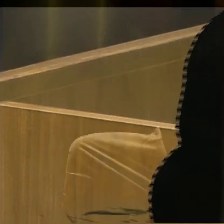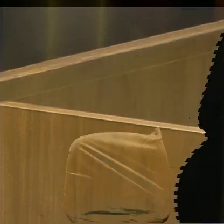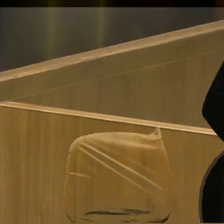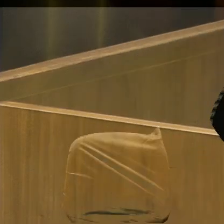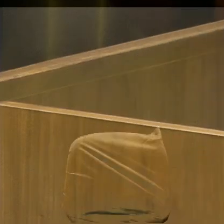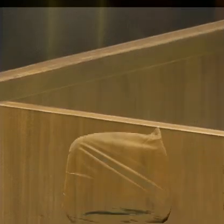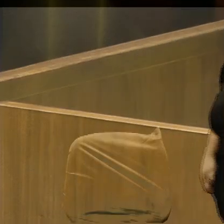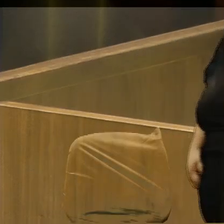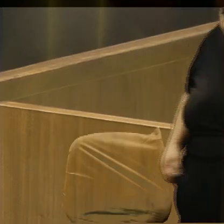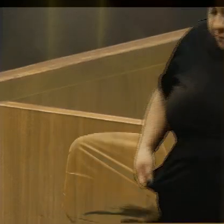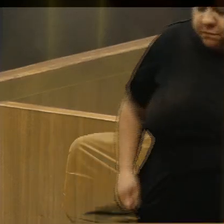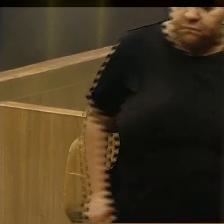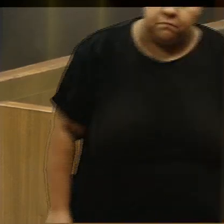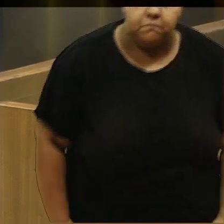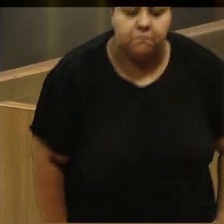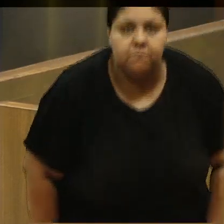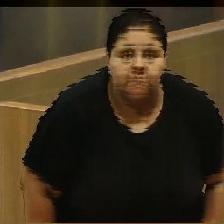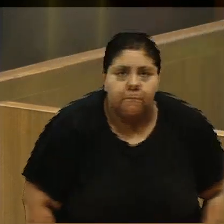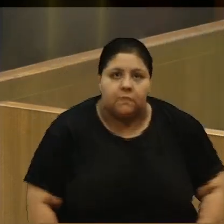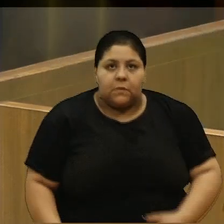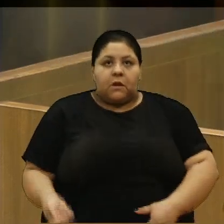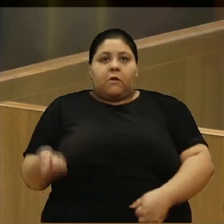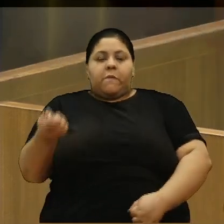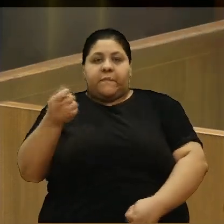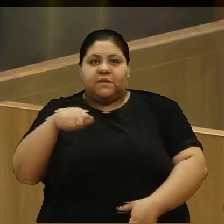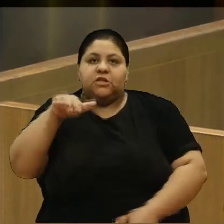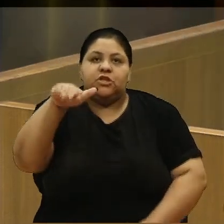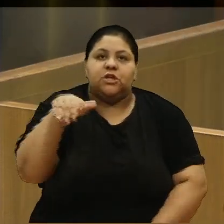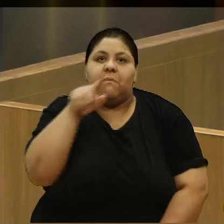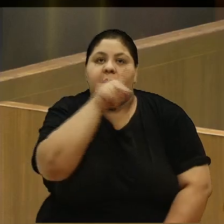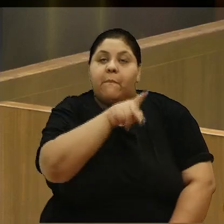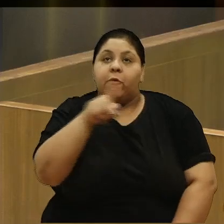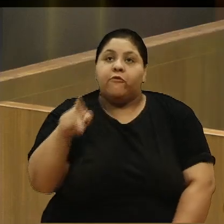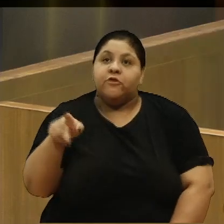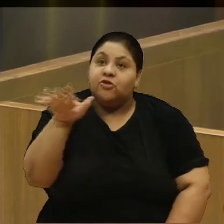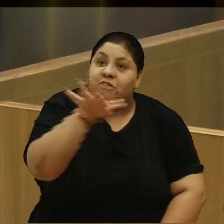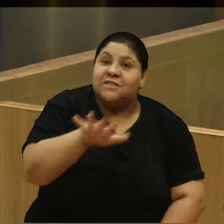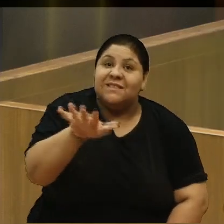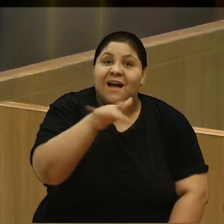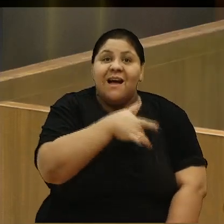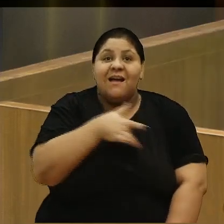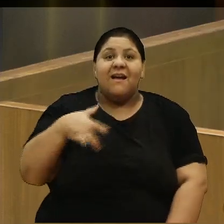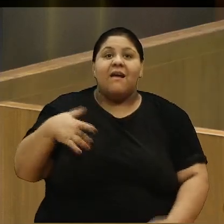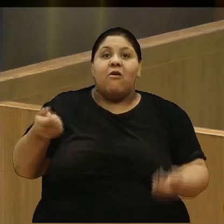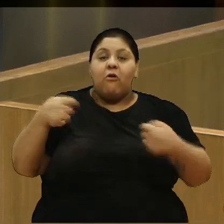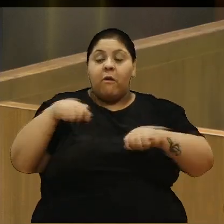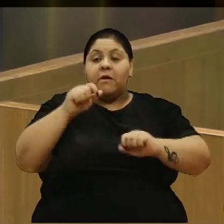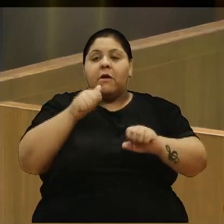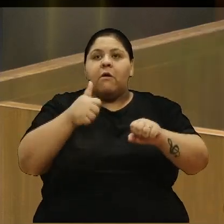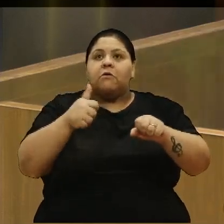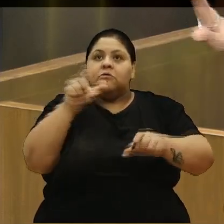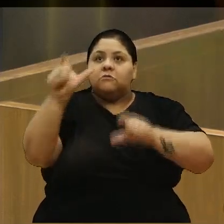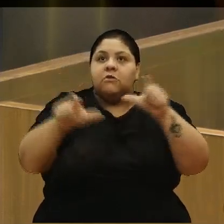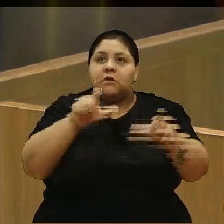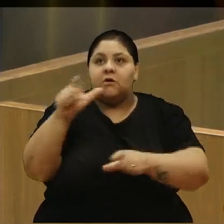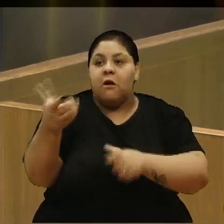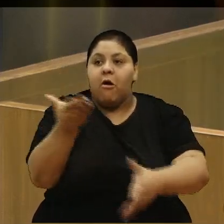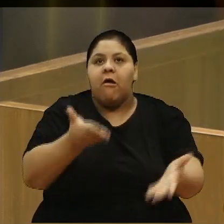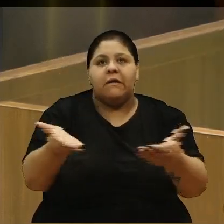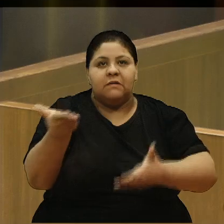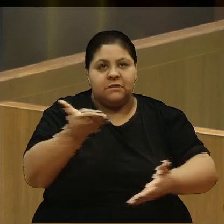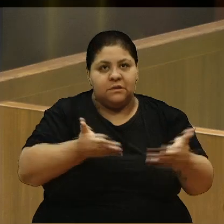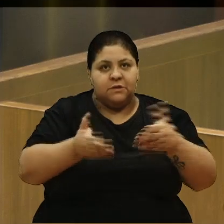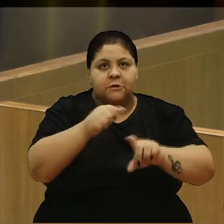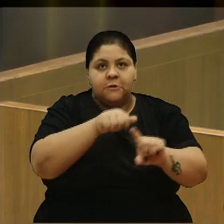professores, precisa nomear agentes de saúde, na área da saúde. Nós precisamos de pessoas para atender